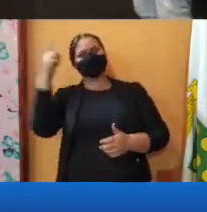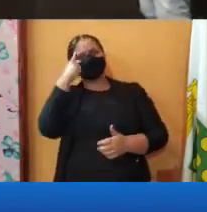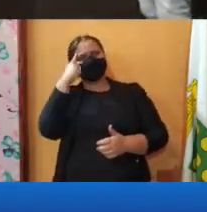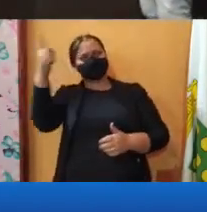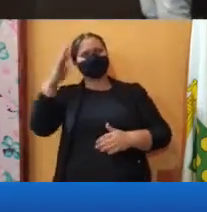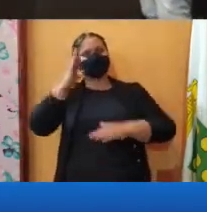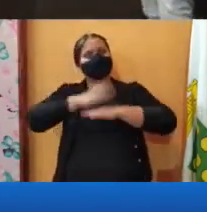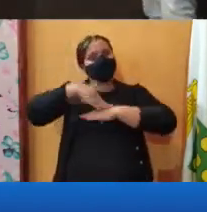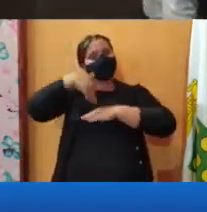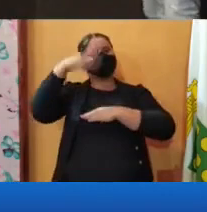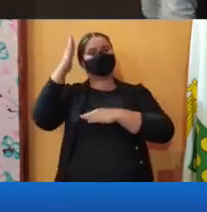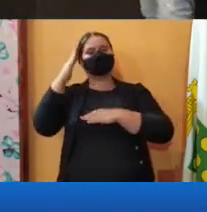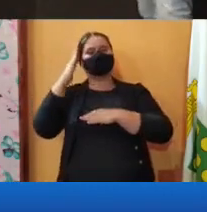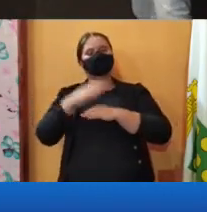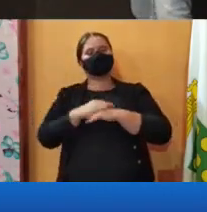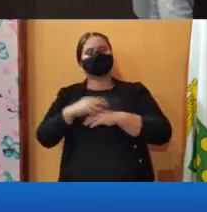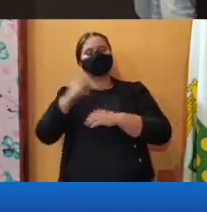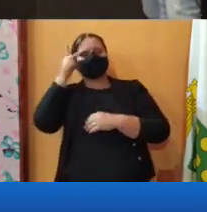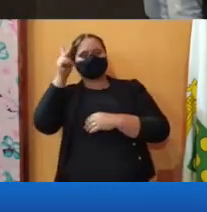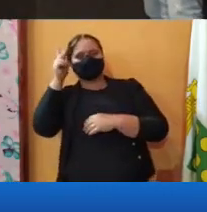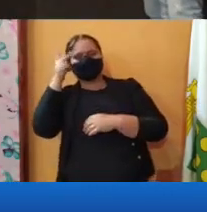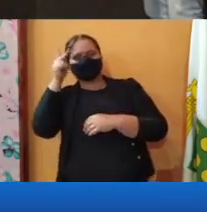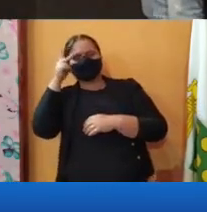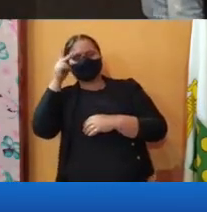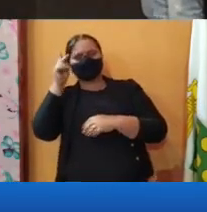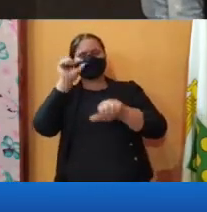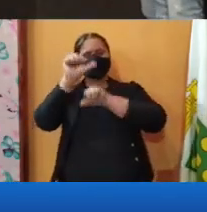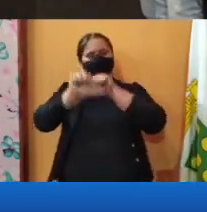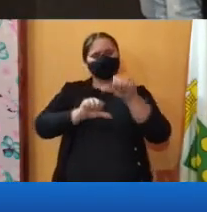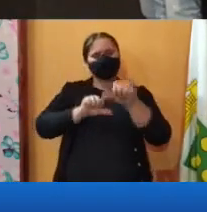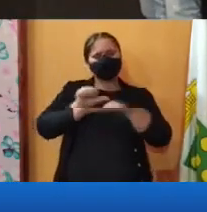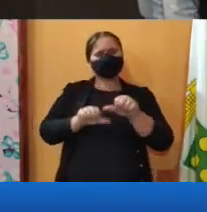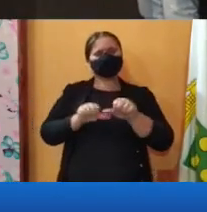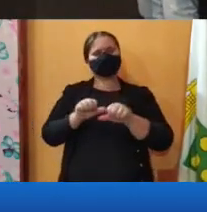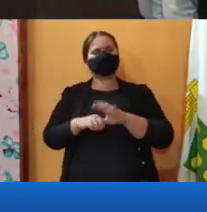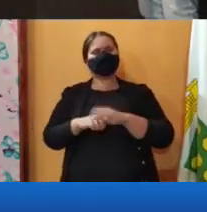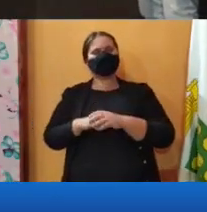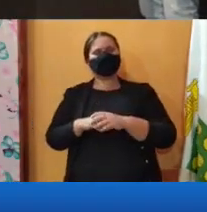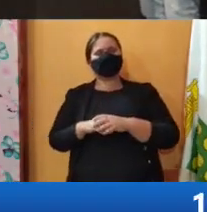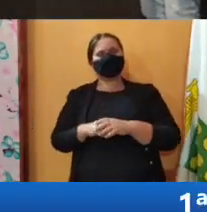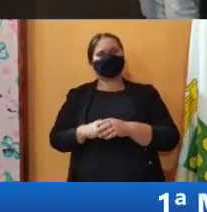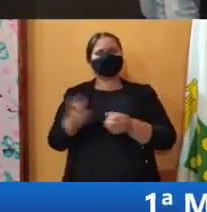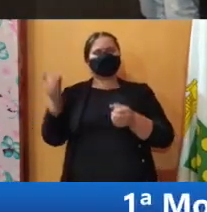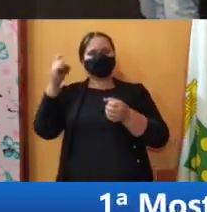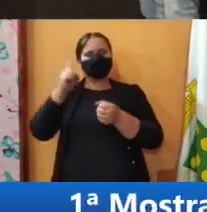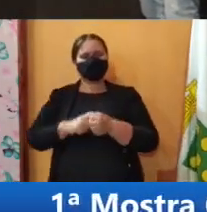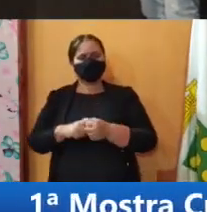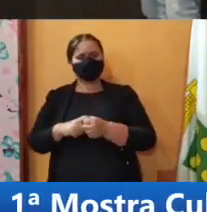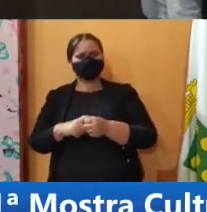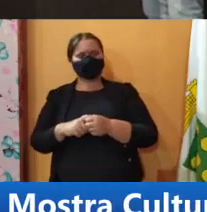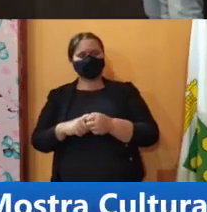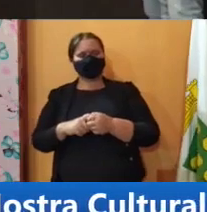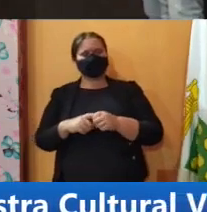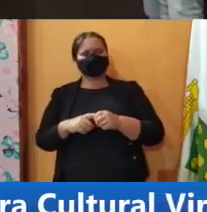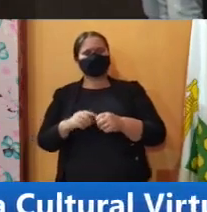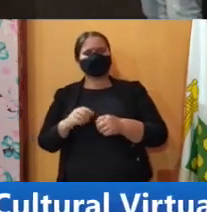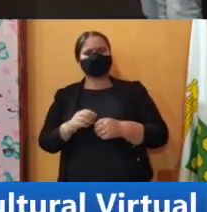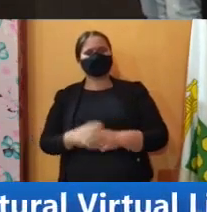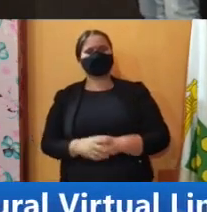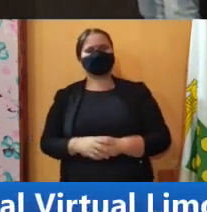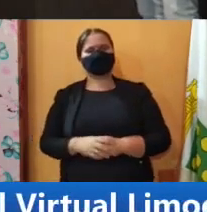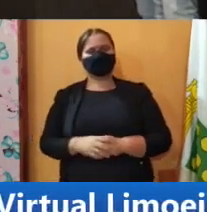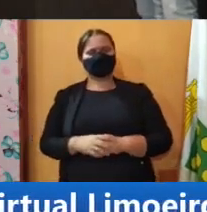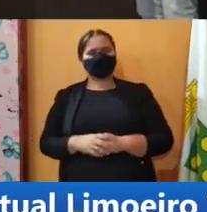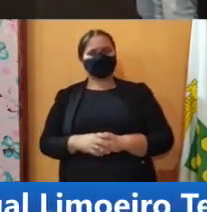a mais para nós. Aquela história da roda gigante, aí eu vou conversar com o Júnior. Júnior Salu, como é que a gente bota uma roda gigante lá em